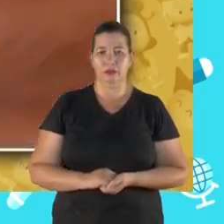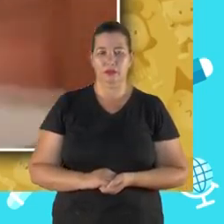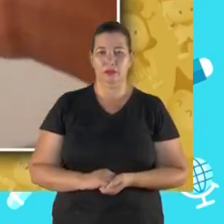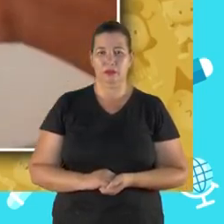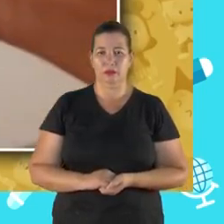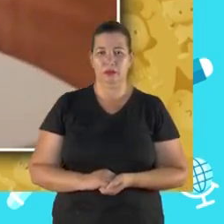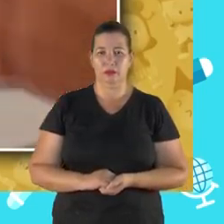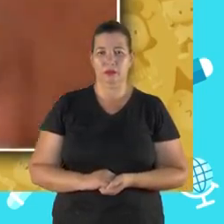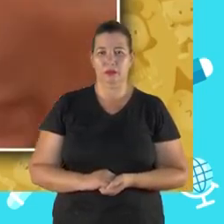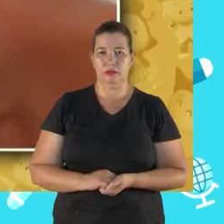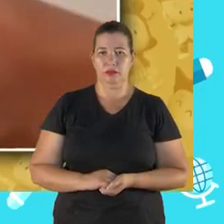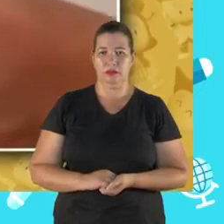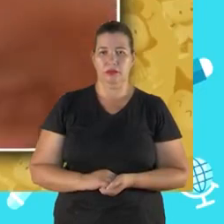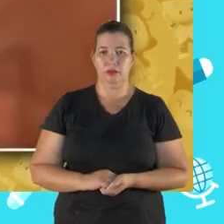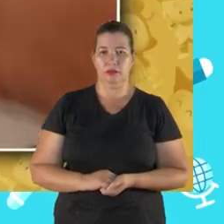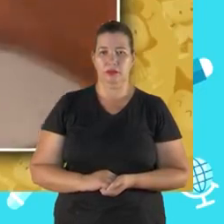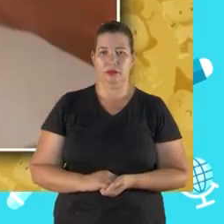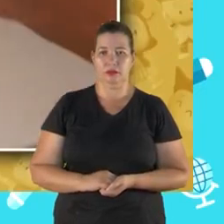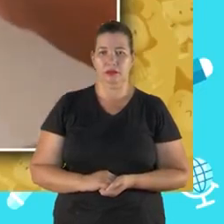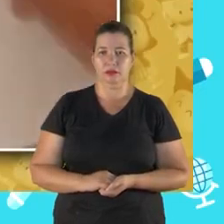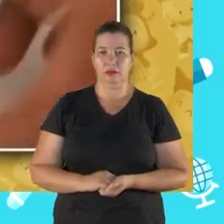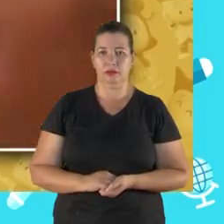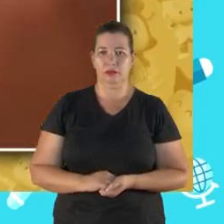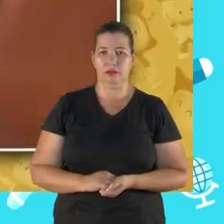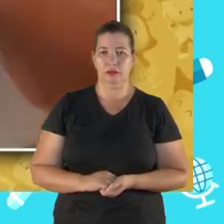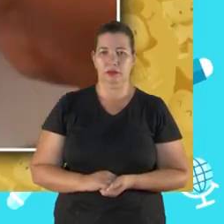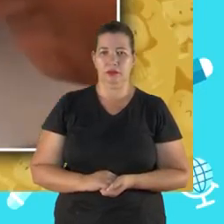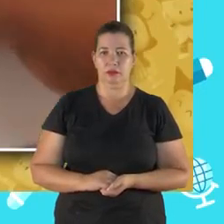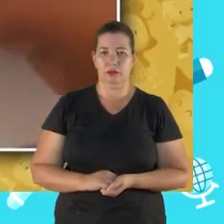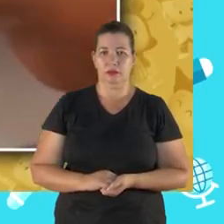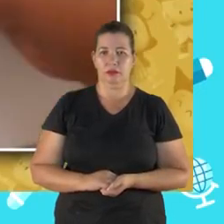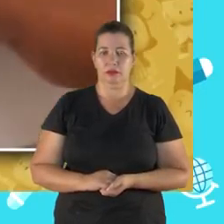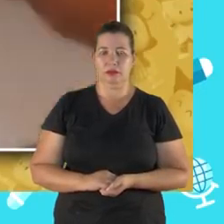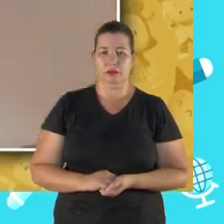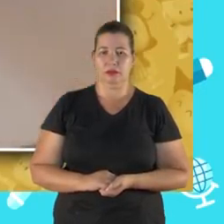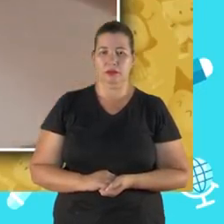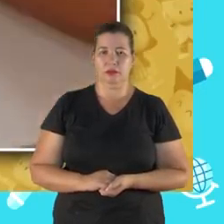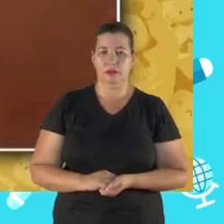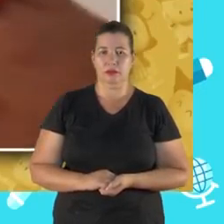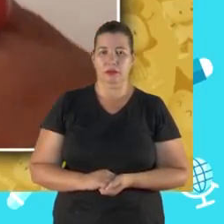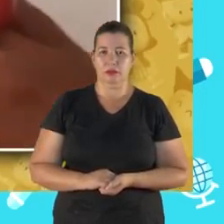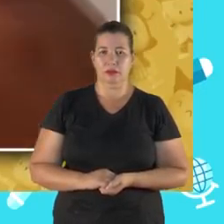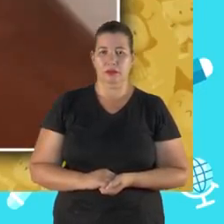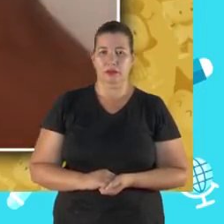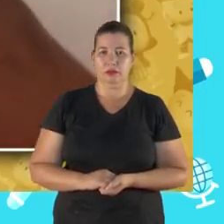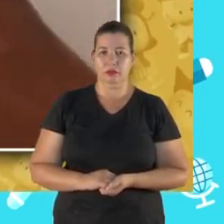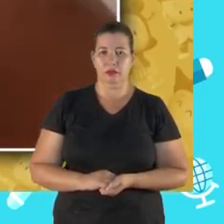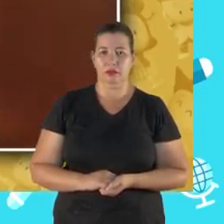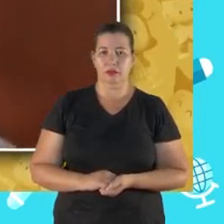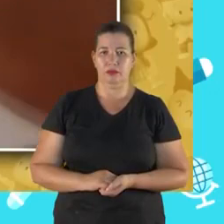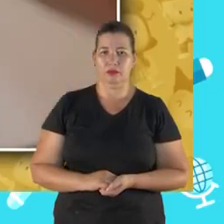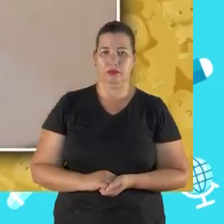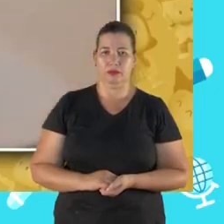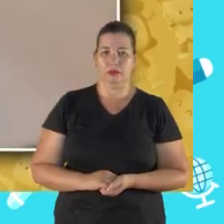que ficou a minha Bayomi. Agora mais um